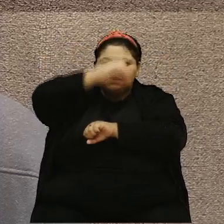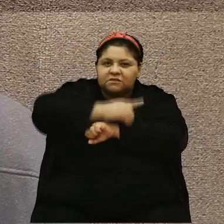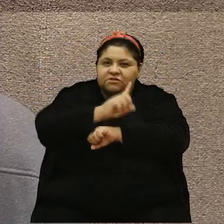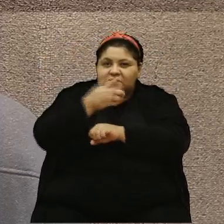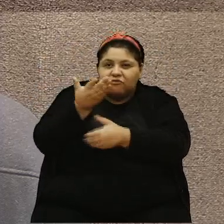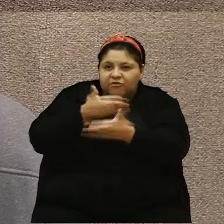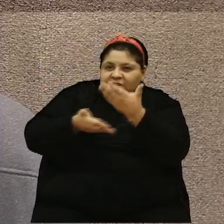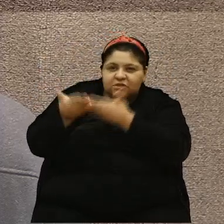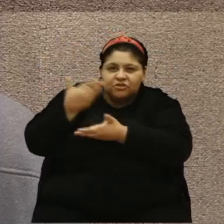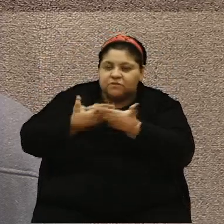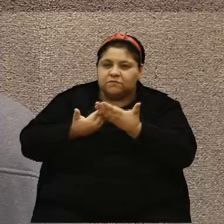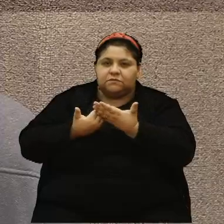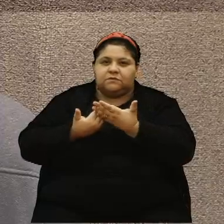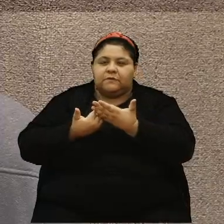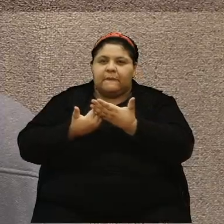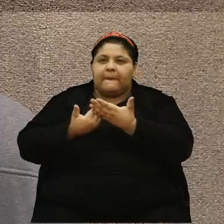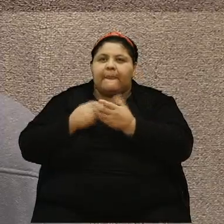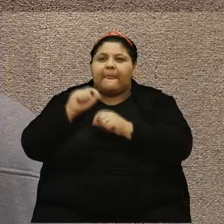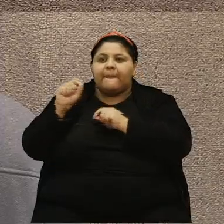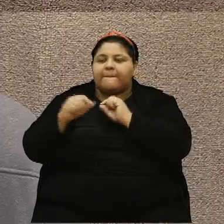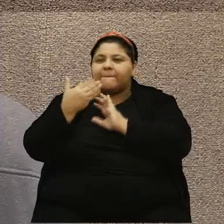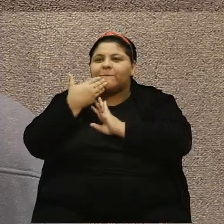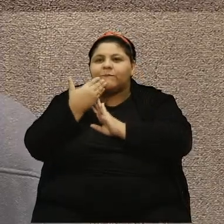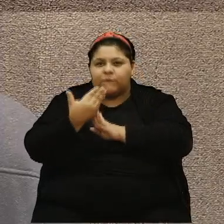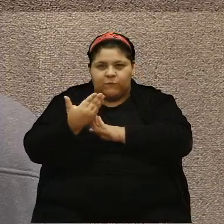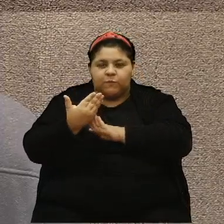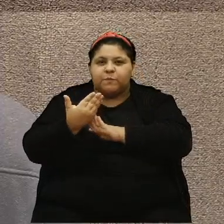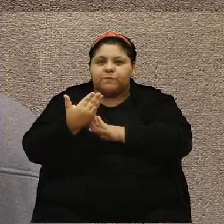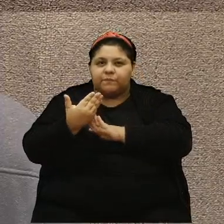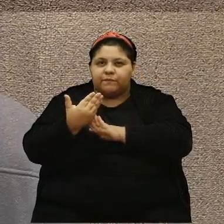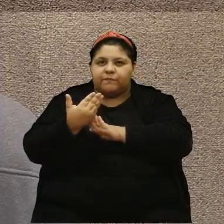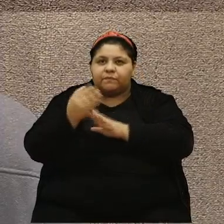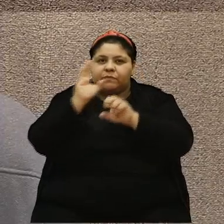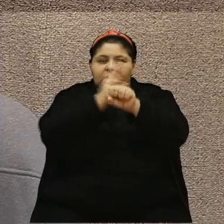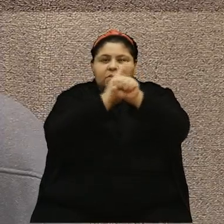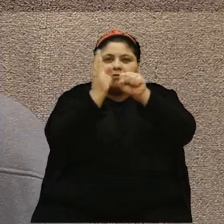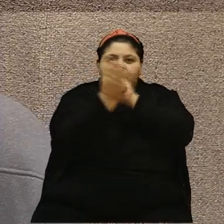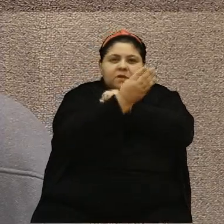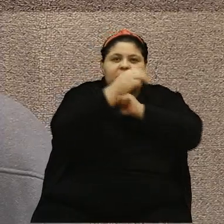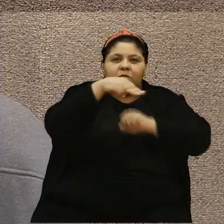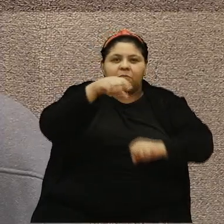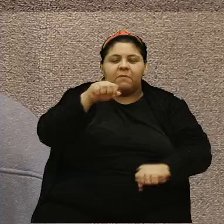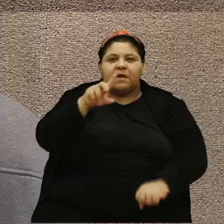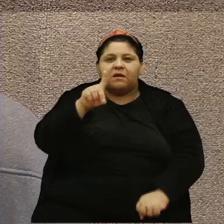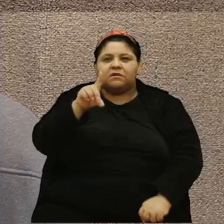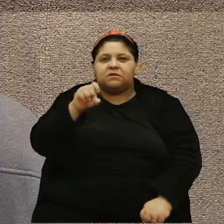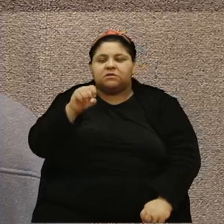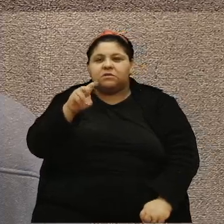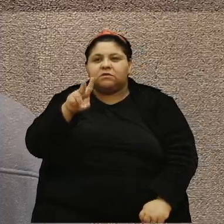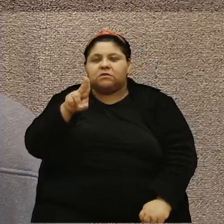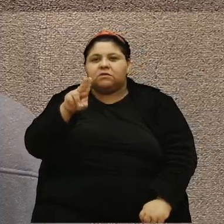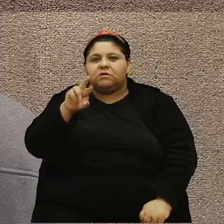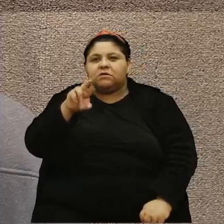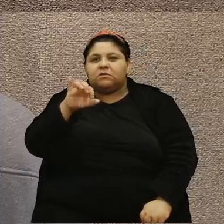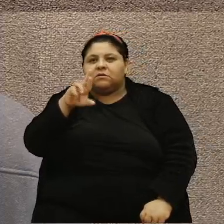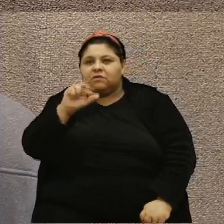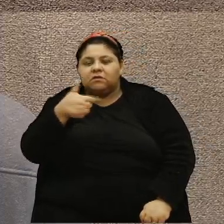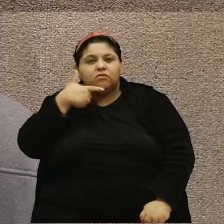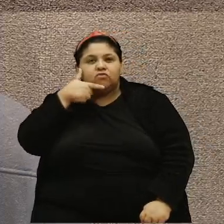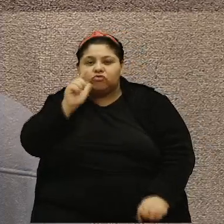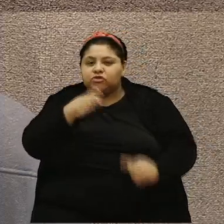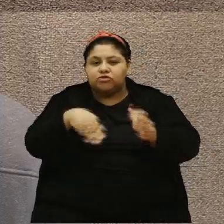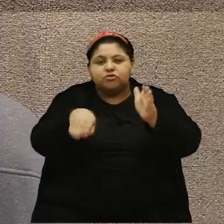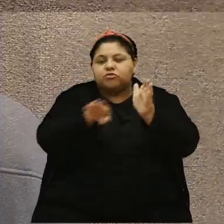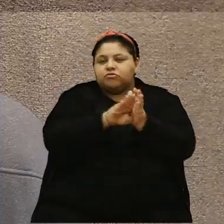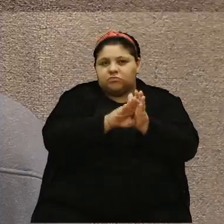atendido. Quem me solicitou, ali no bairro Madureira, o secretário disse, não conseguimos chegar lá